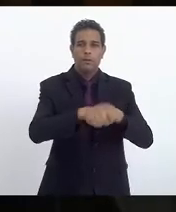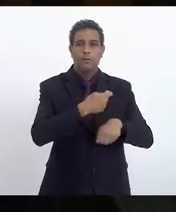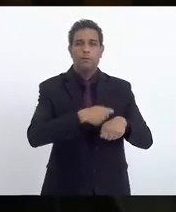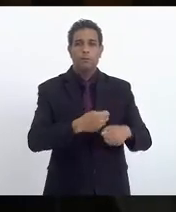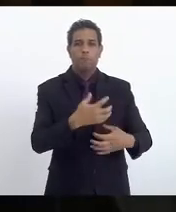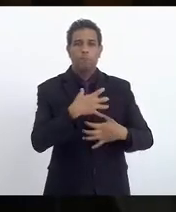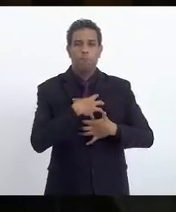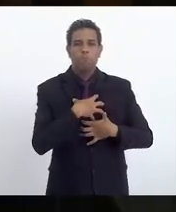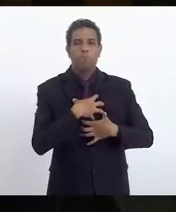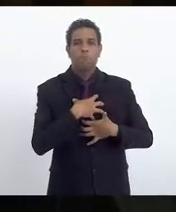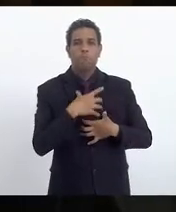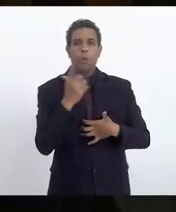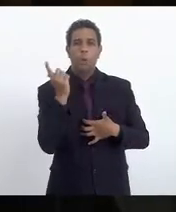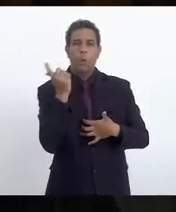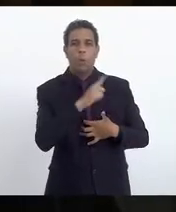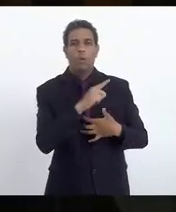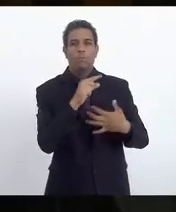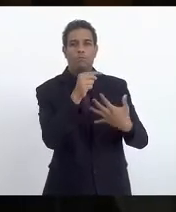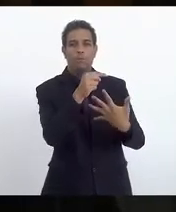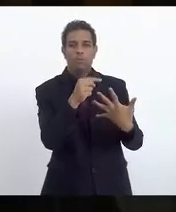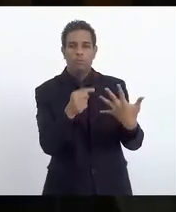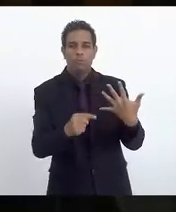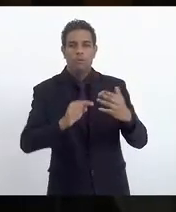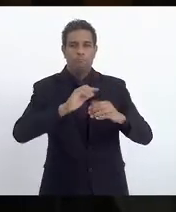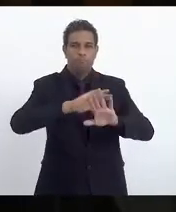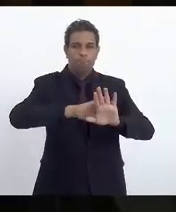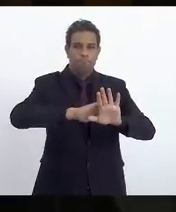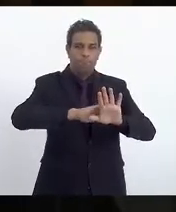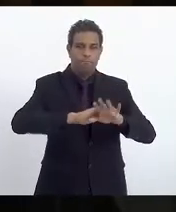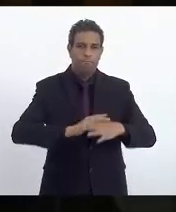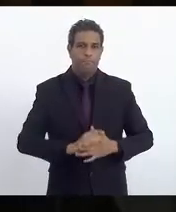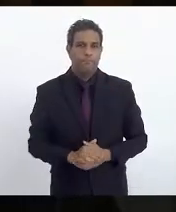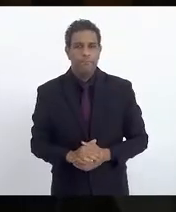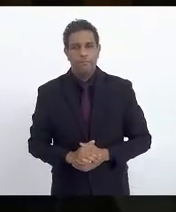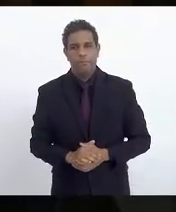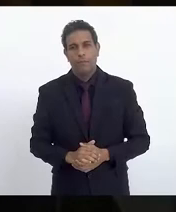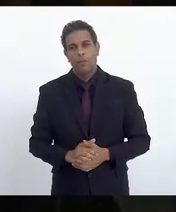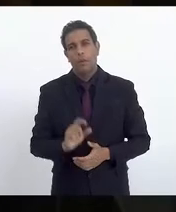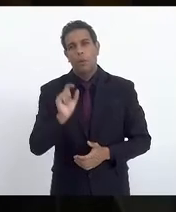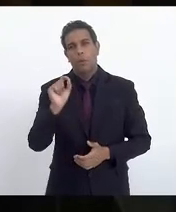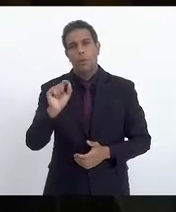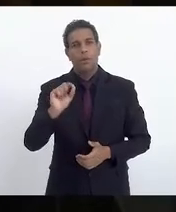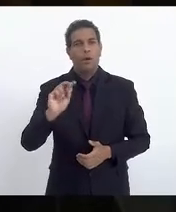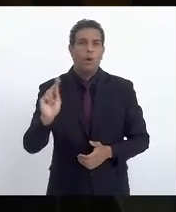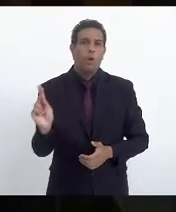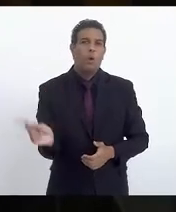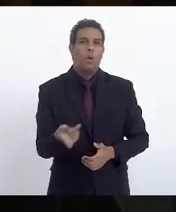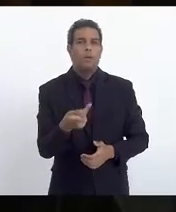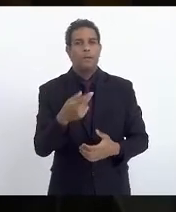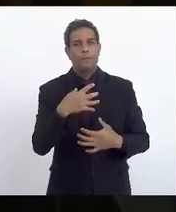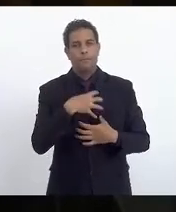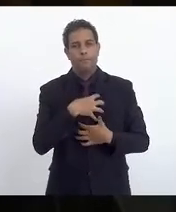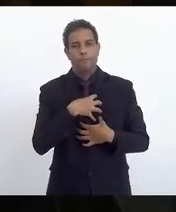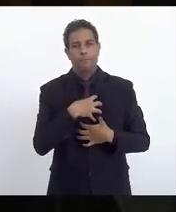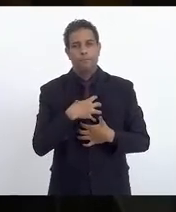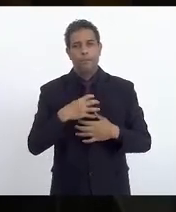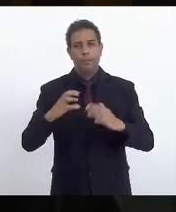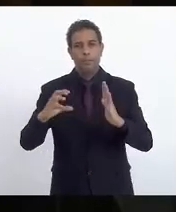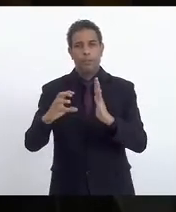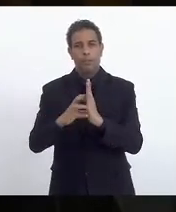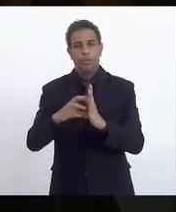desagradar todas as correntes ideológicas mas olha questão que se meteu o